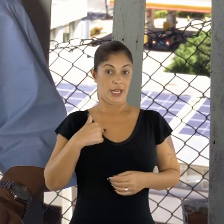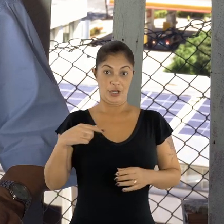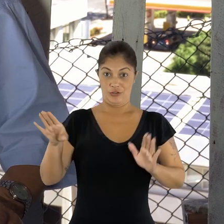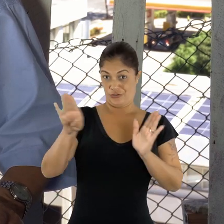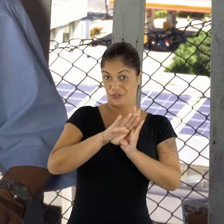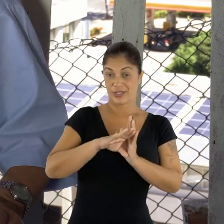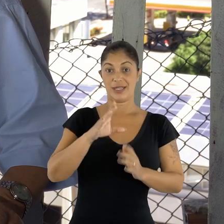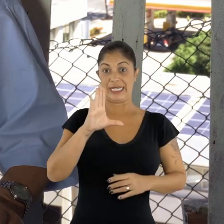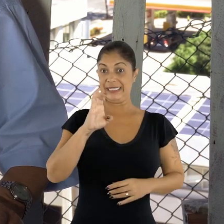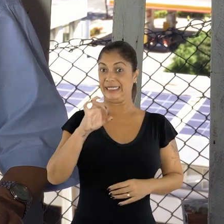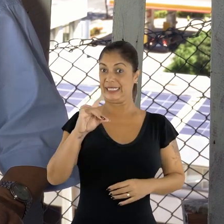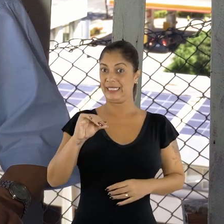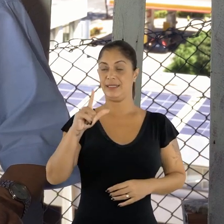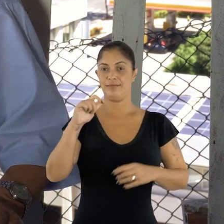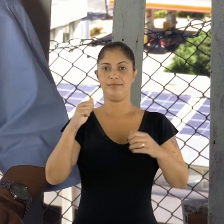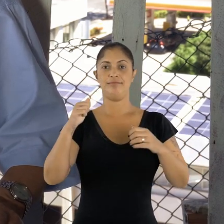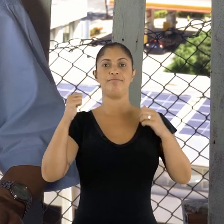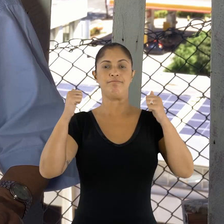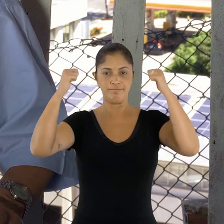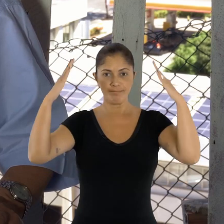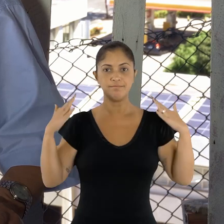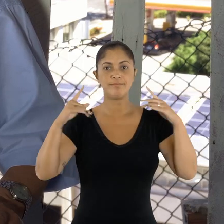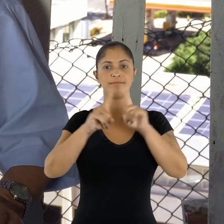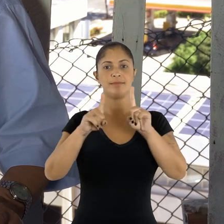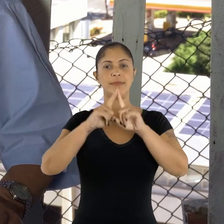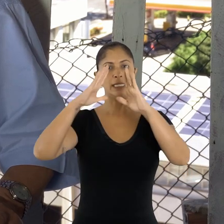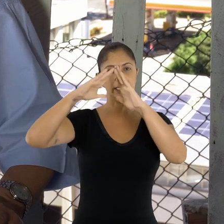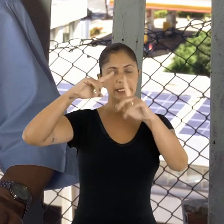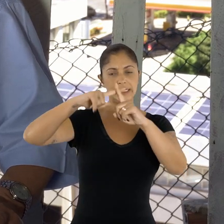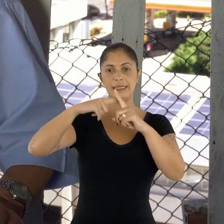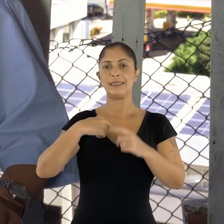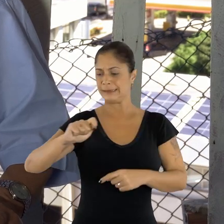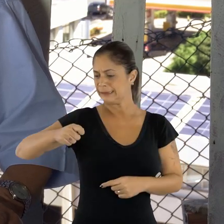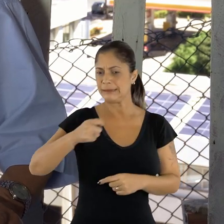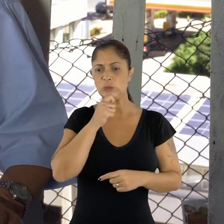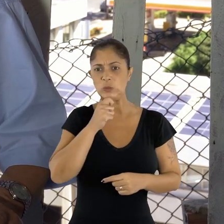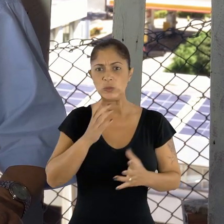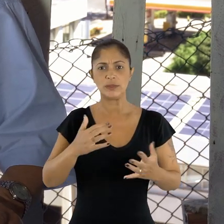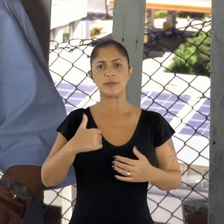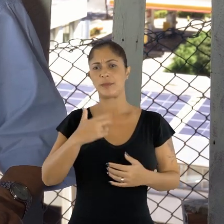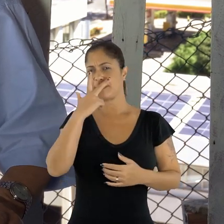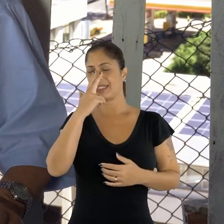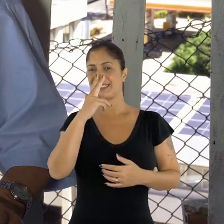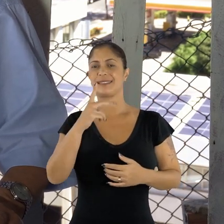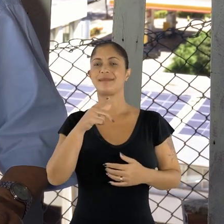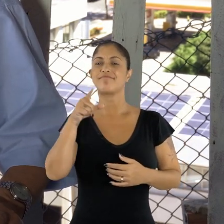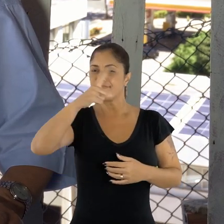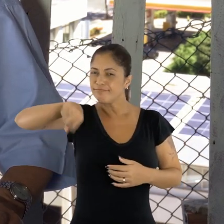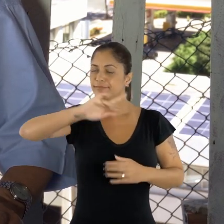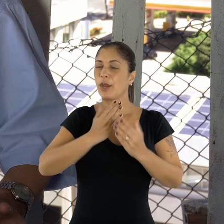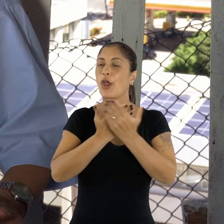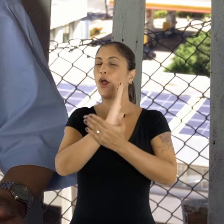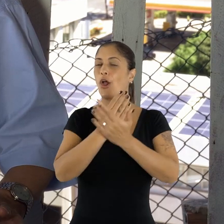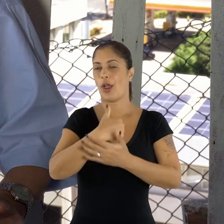né? Eu tinha que chegar cedo no convento, eu não tinha a chave do convento. E eu sentia que eu era uma presença